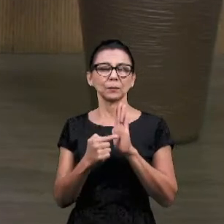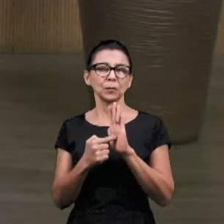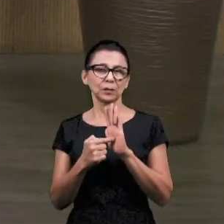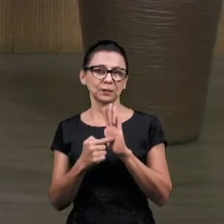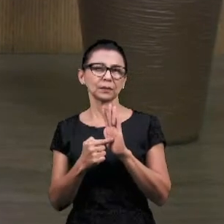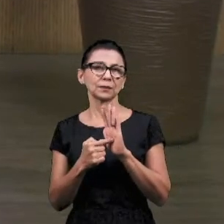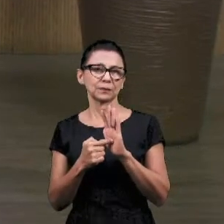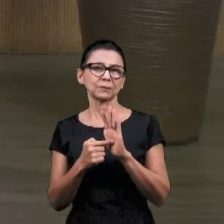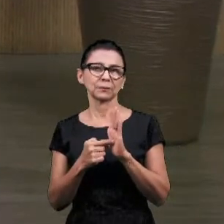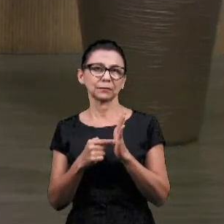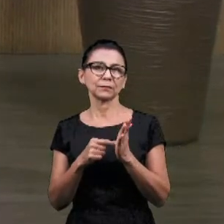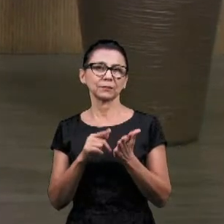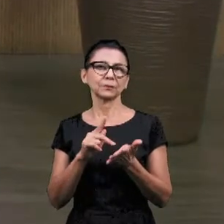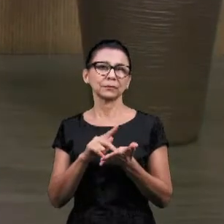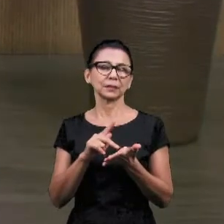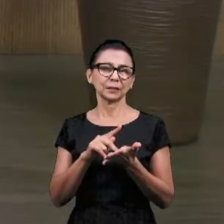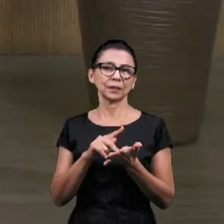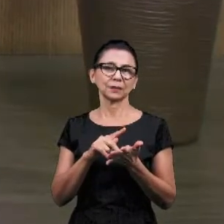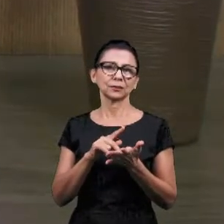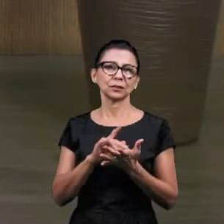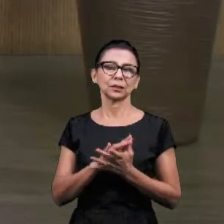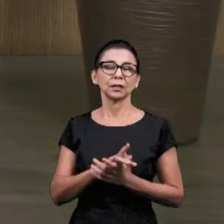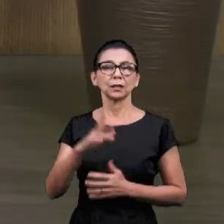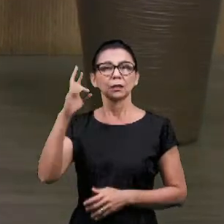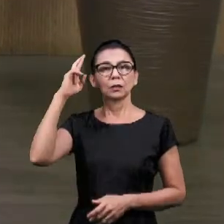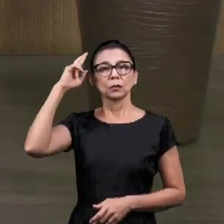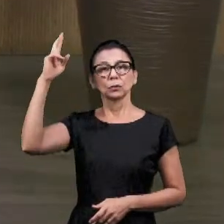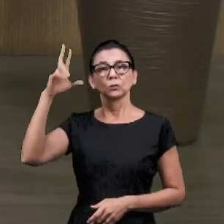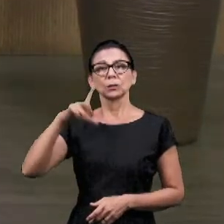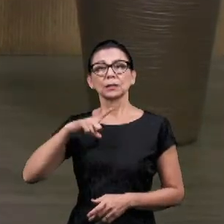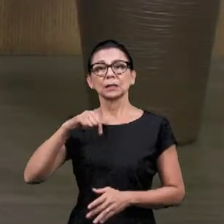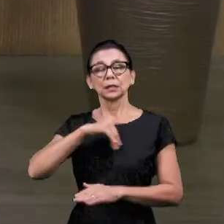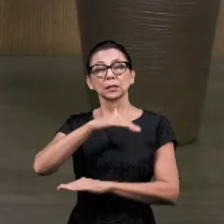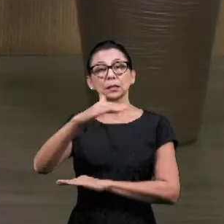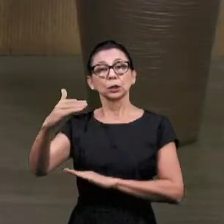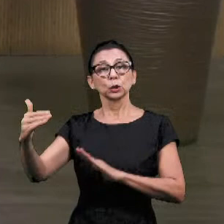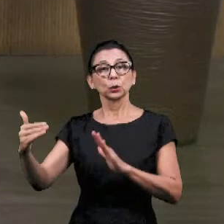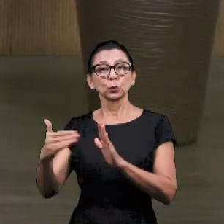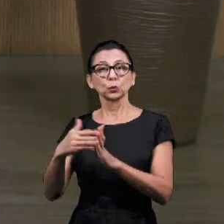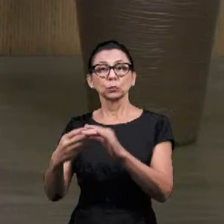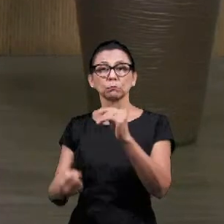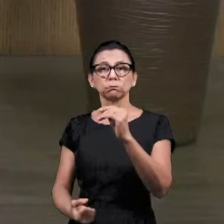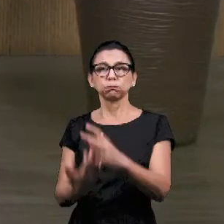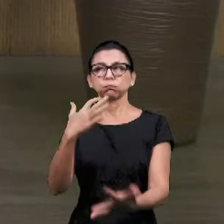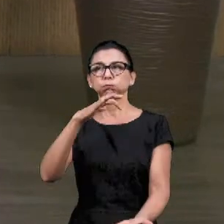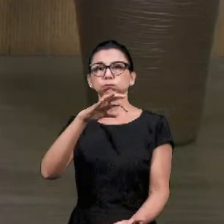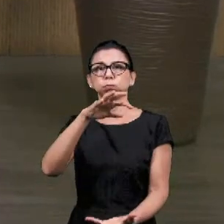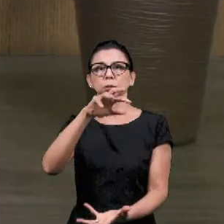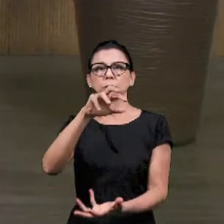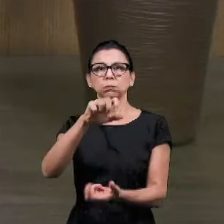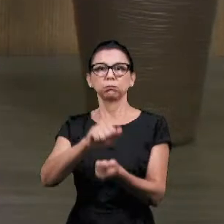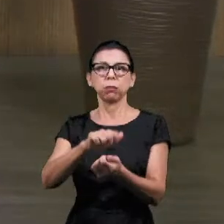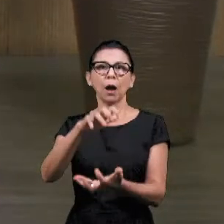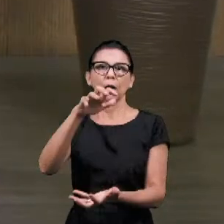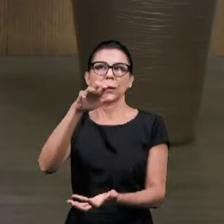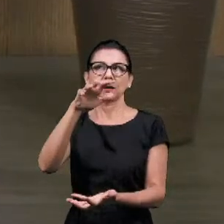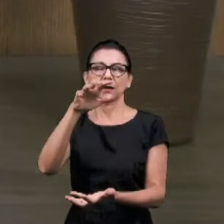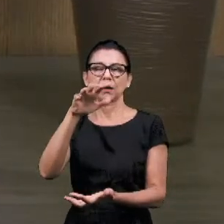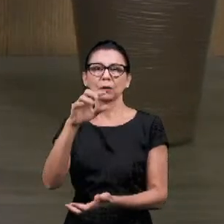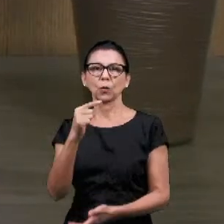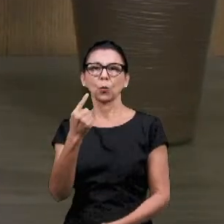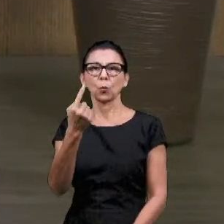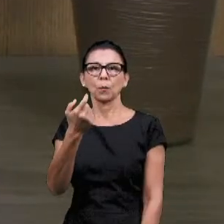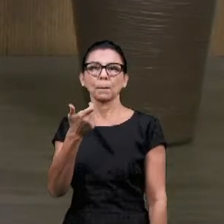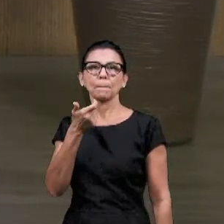disso, que o Senhor é aquele que tem todas as coisas, que fez todas as coisas. Com uma palavra,